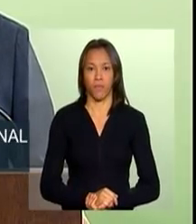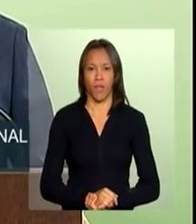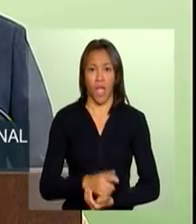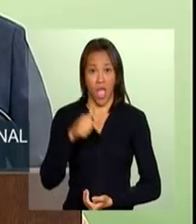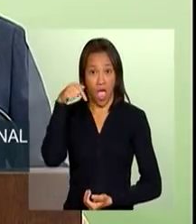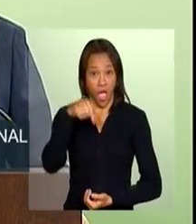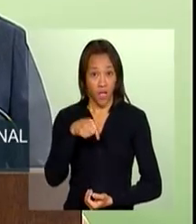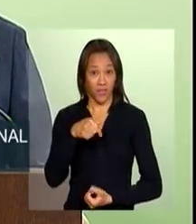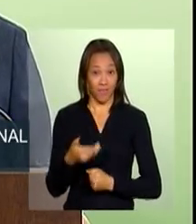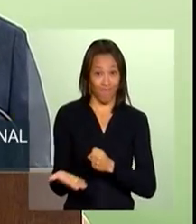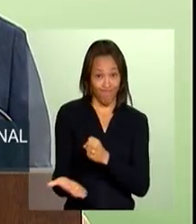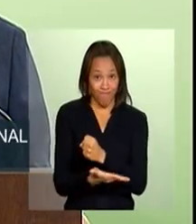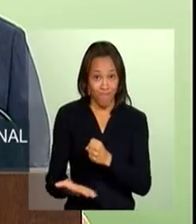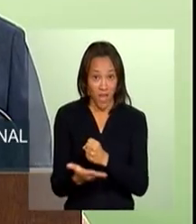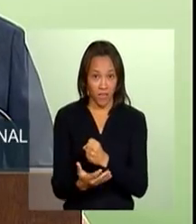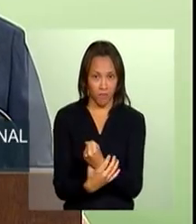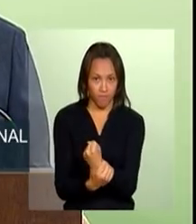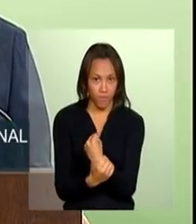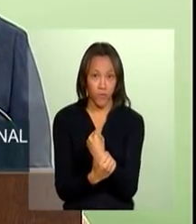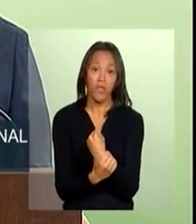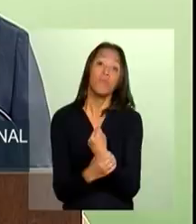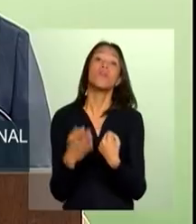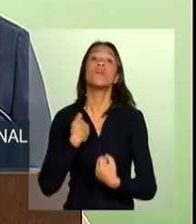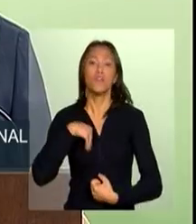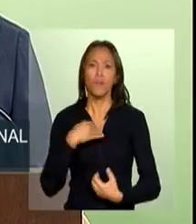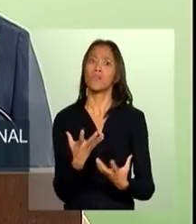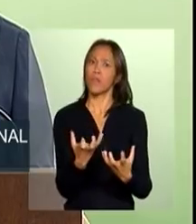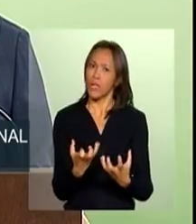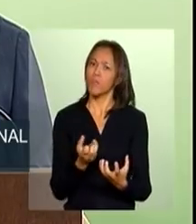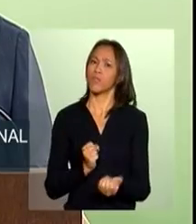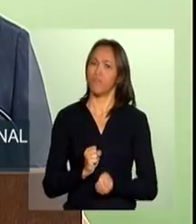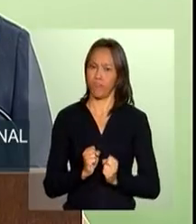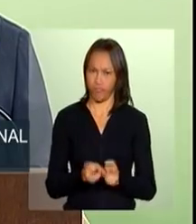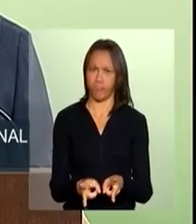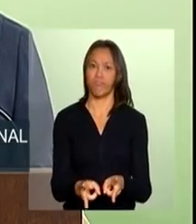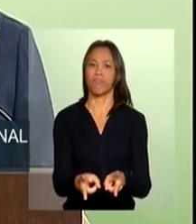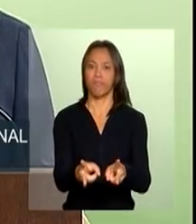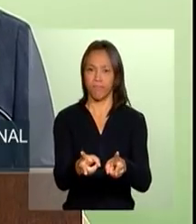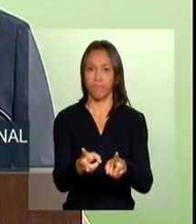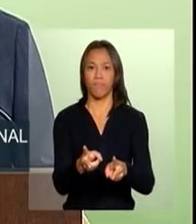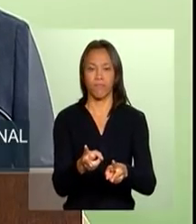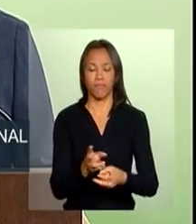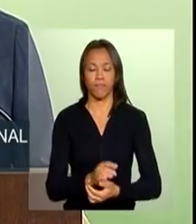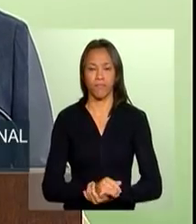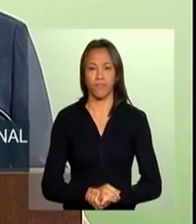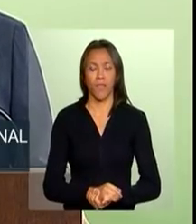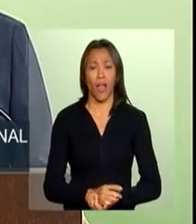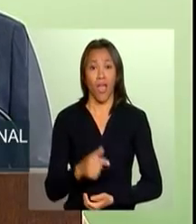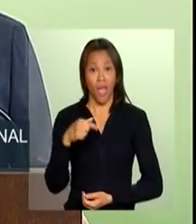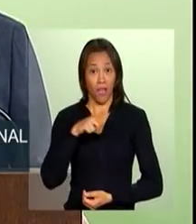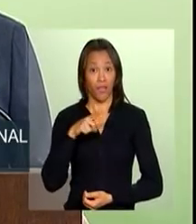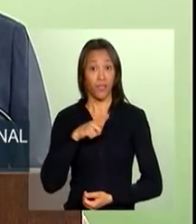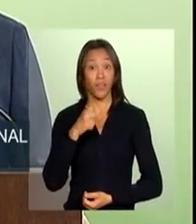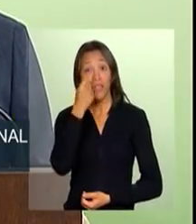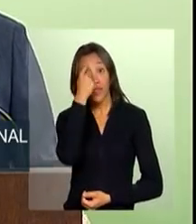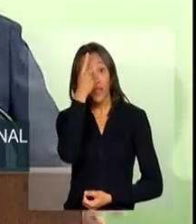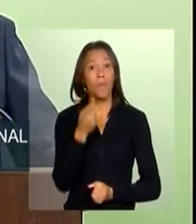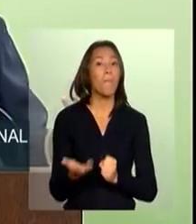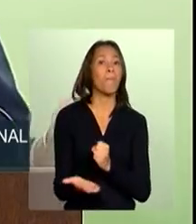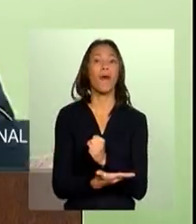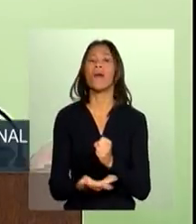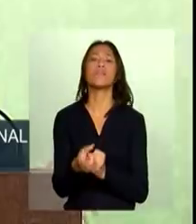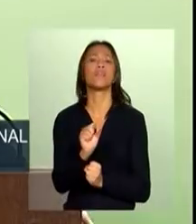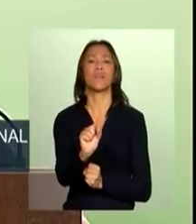Essas bases sólidas que nós queremos duradoras, elas têm de se basear